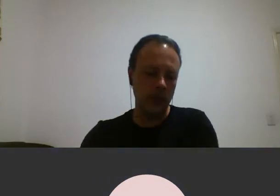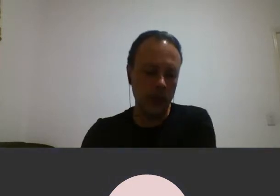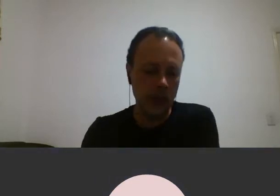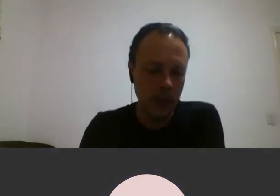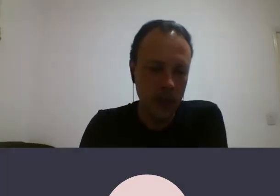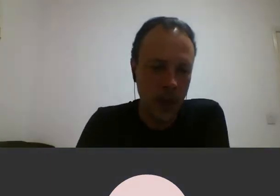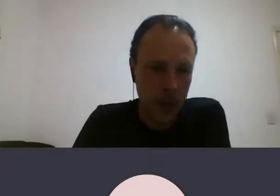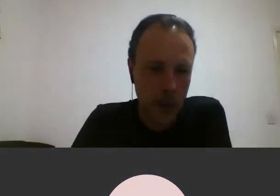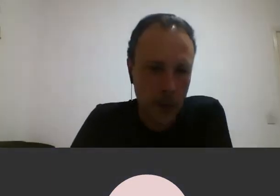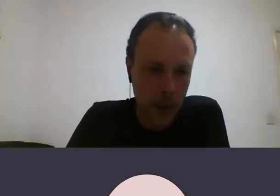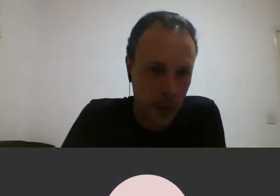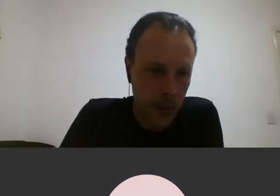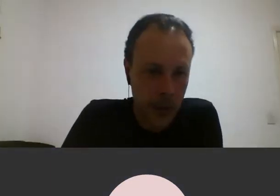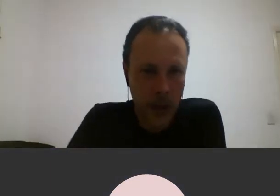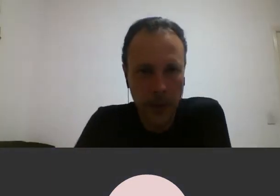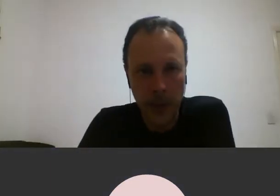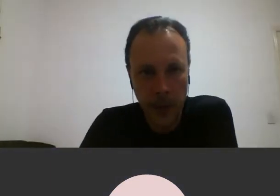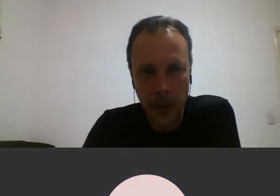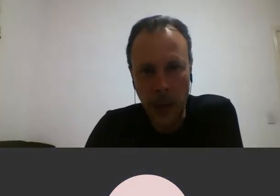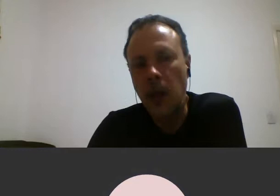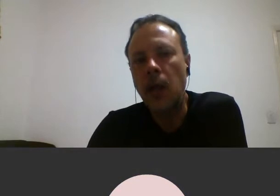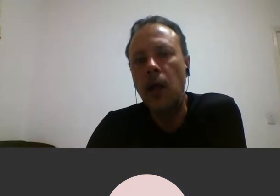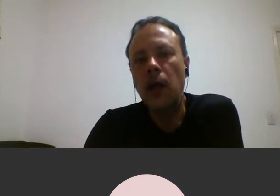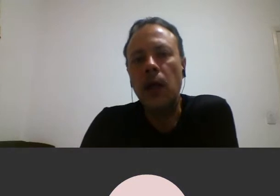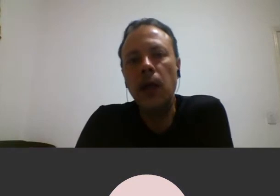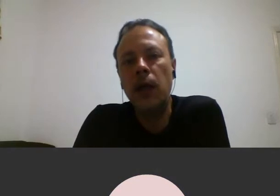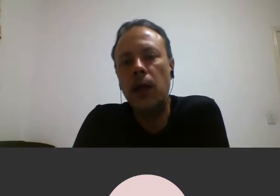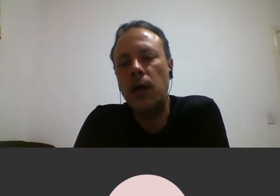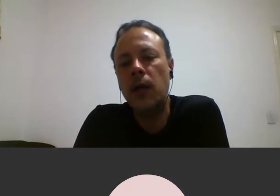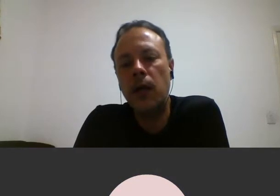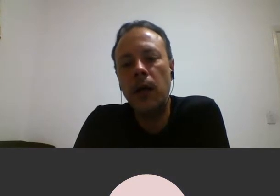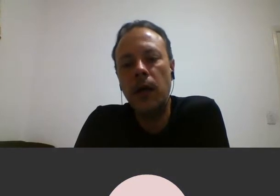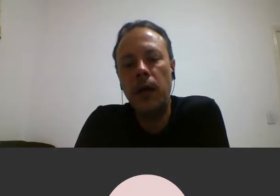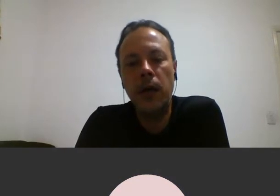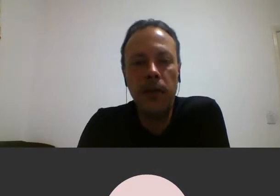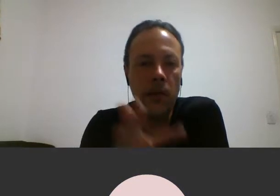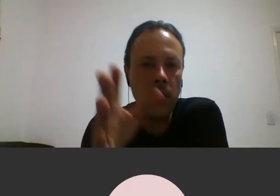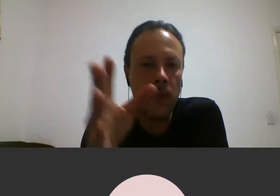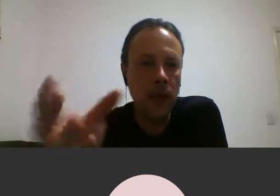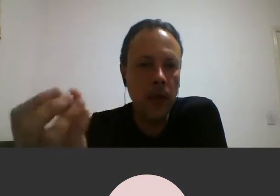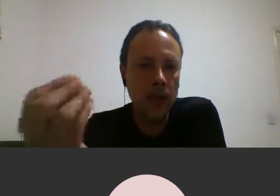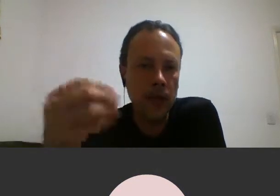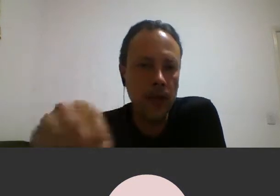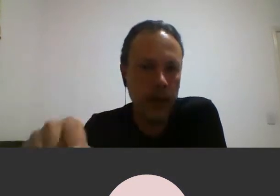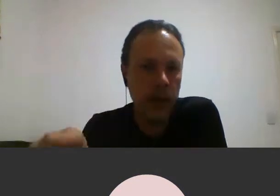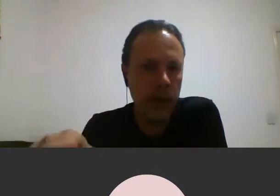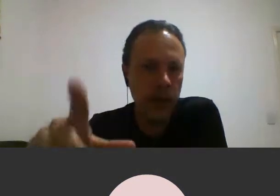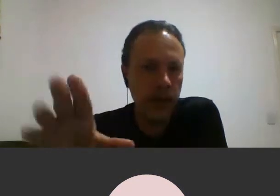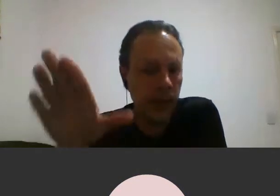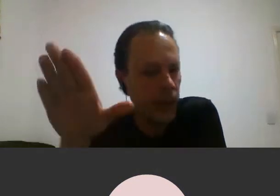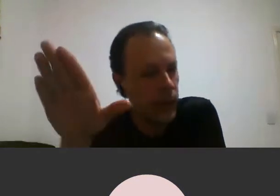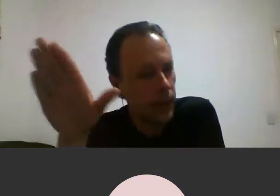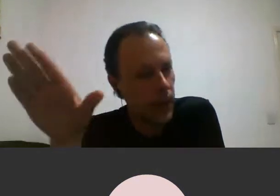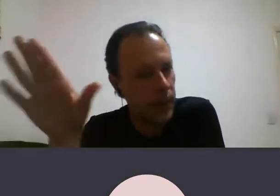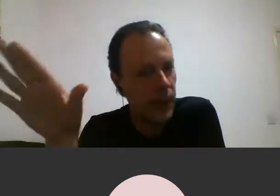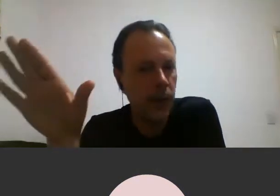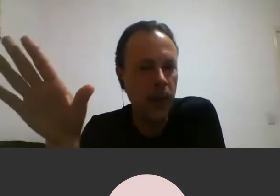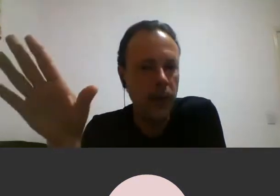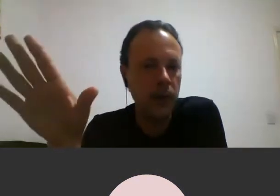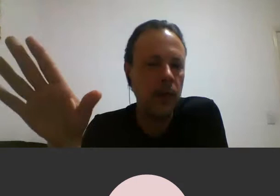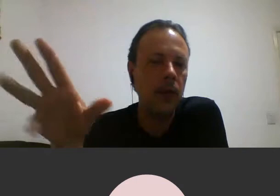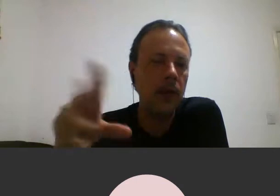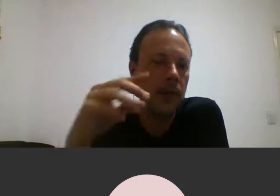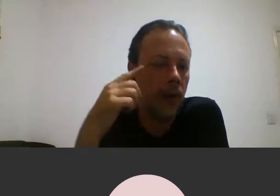Sim, temos outros tipos de chave também, tá? Que reforço que a gente vai falar mais